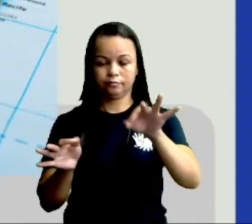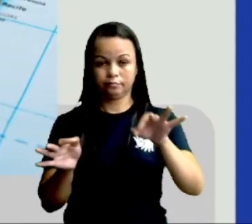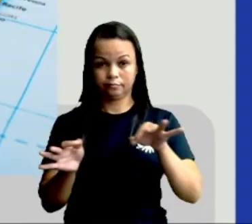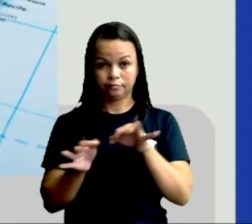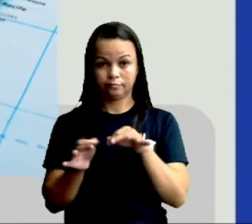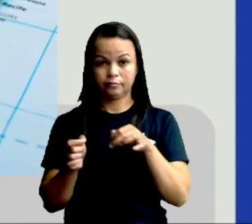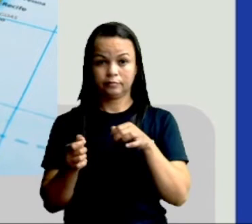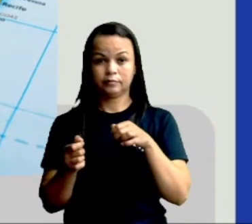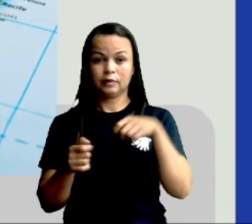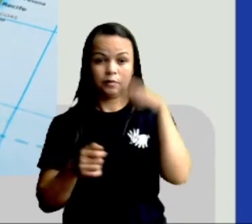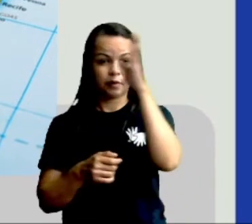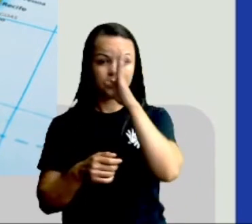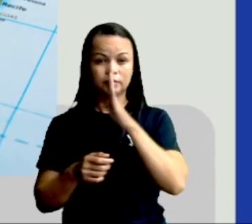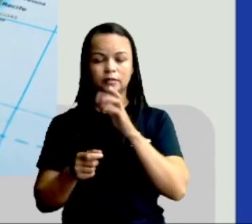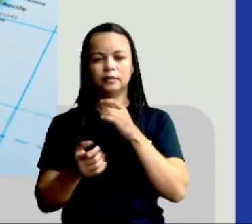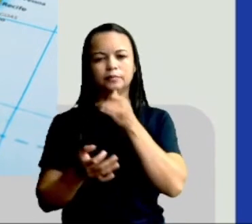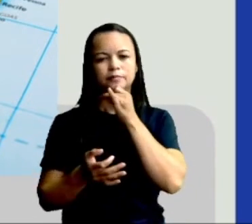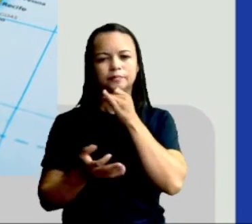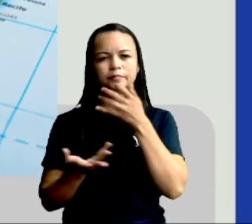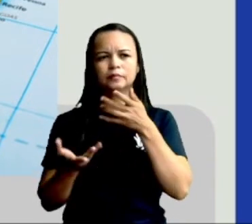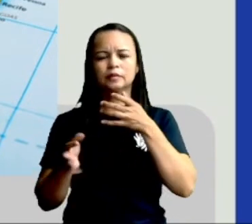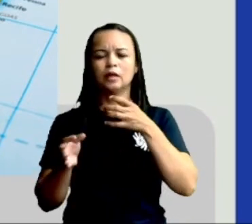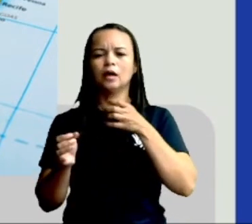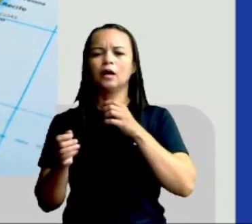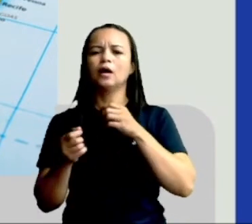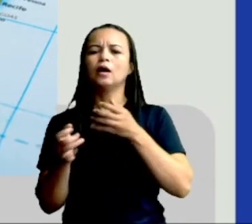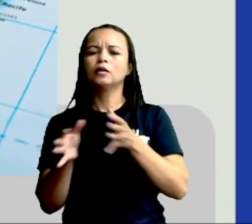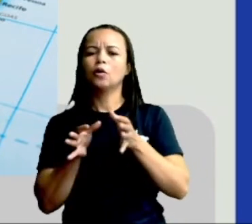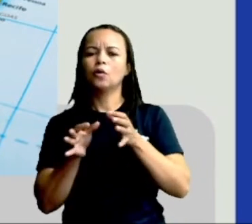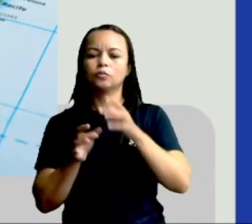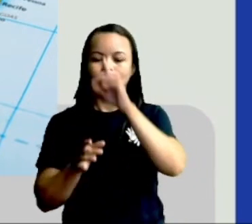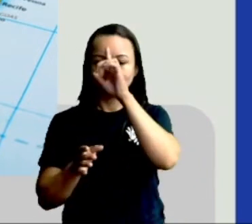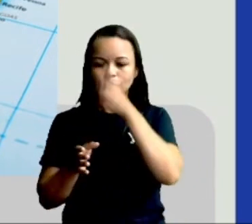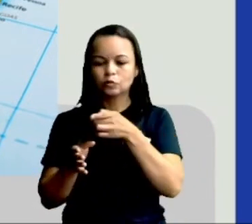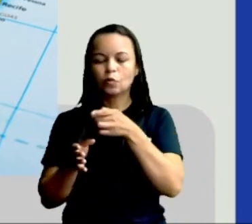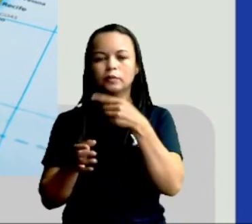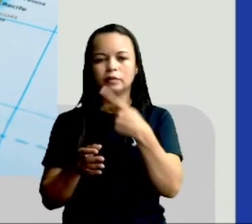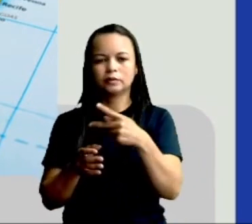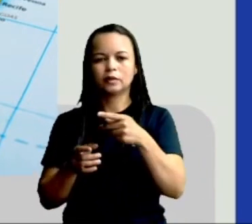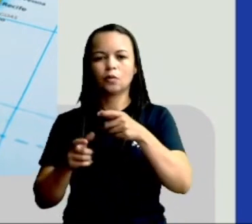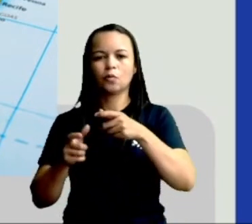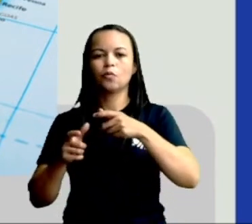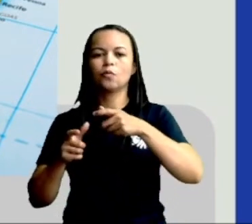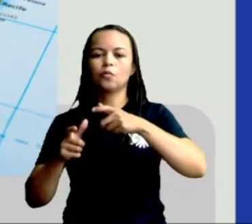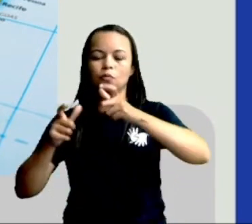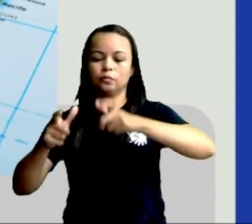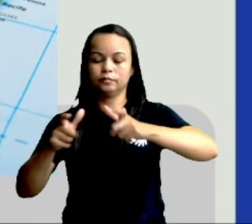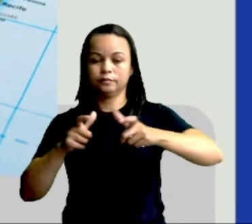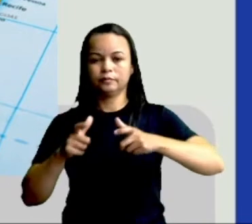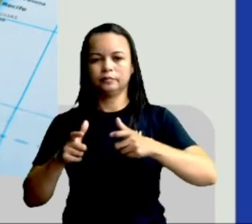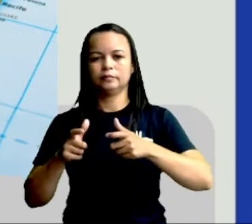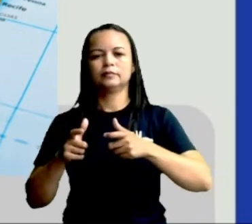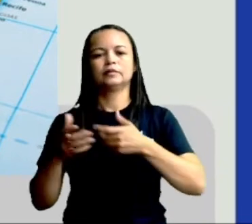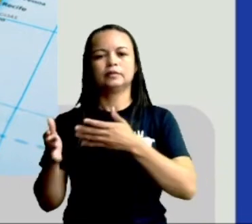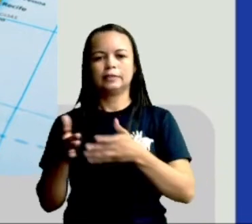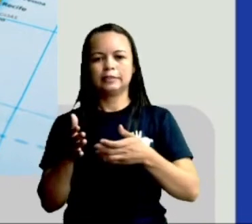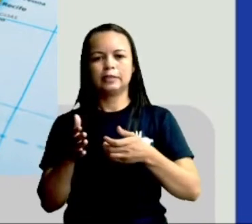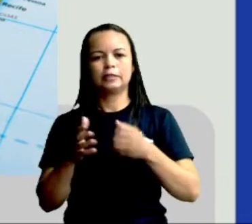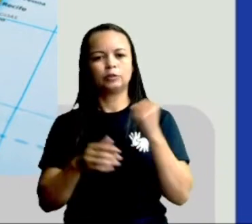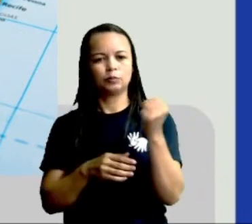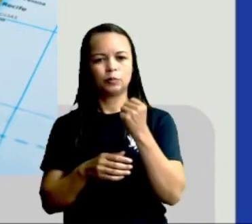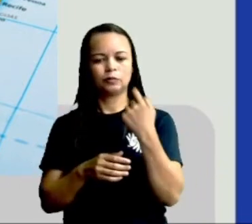por exemplo território quando uma pessoa organização domina um lugar exerce o poder naquela determinada